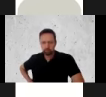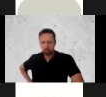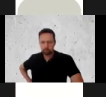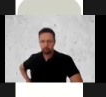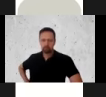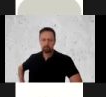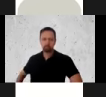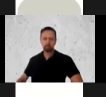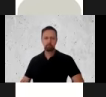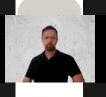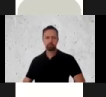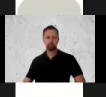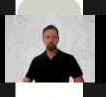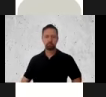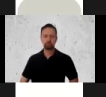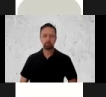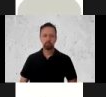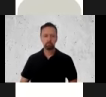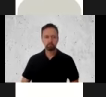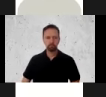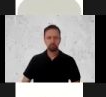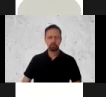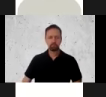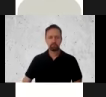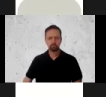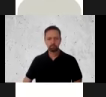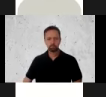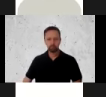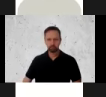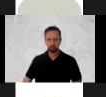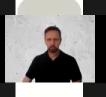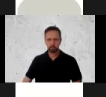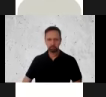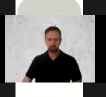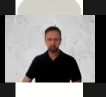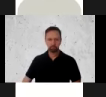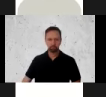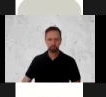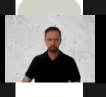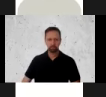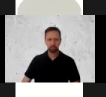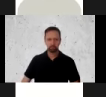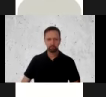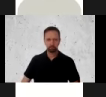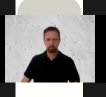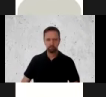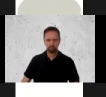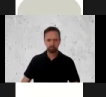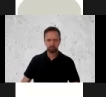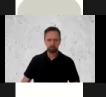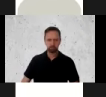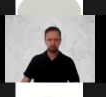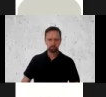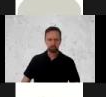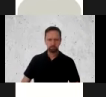de tramitação maior, e em particular dos casos de falência. Então, para o caso do Rio Grande do Sul, eles fazem um gráfico de dispersão só um pouco